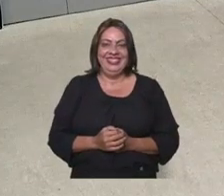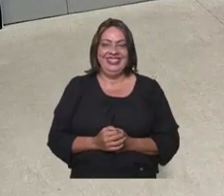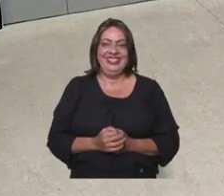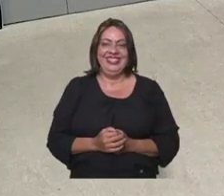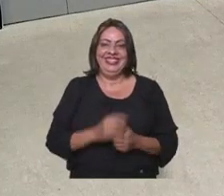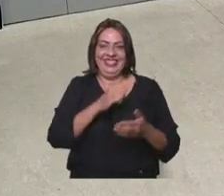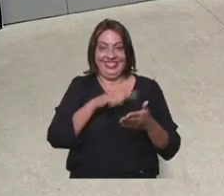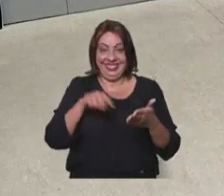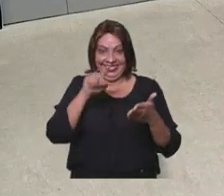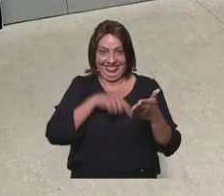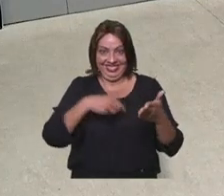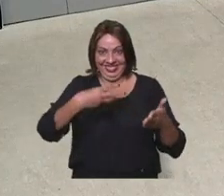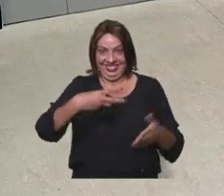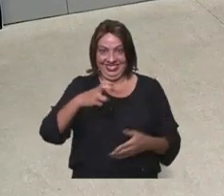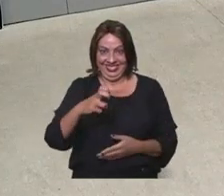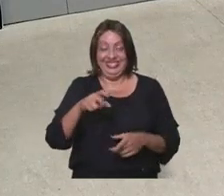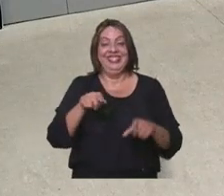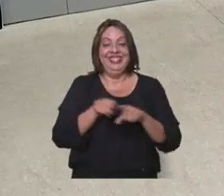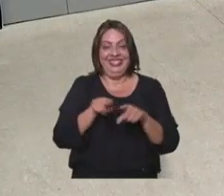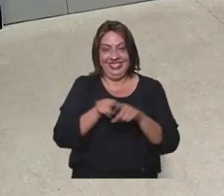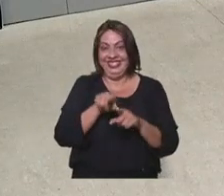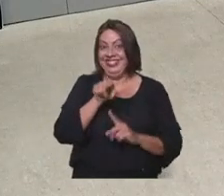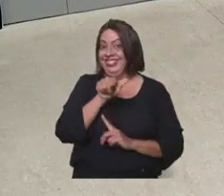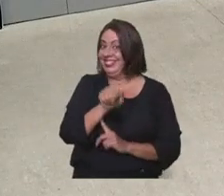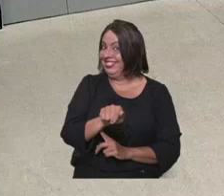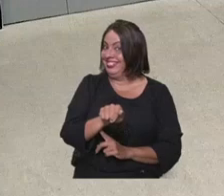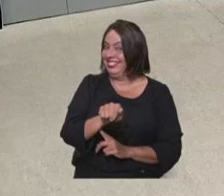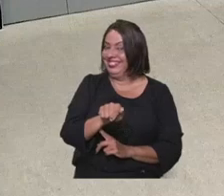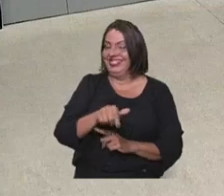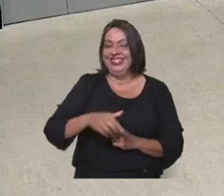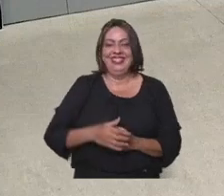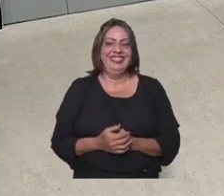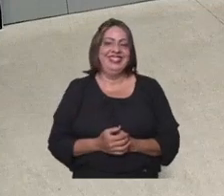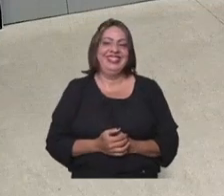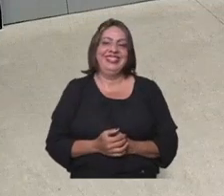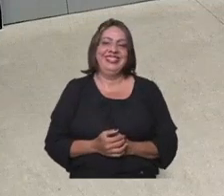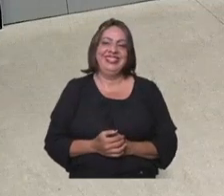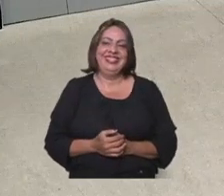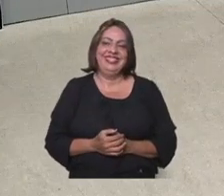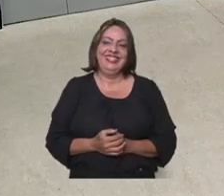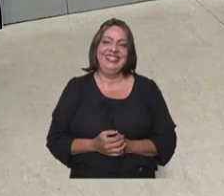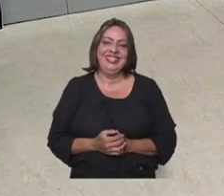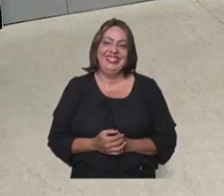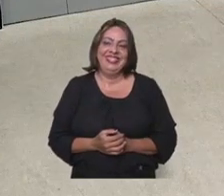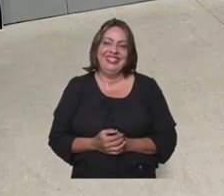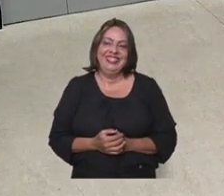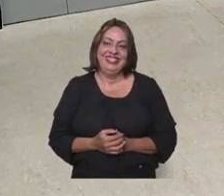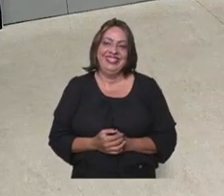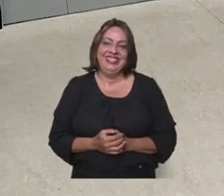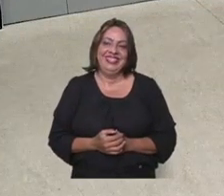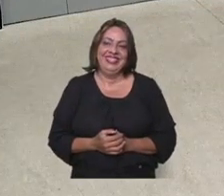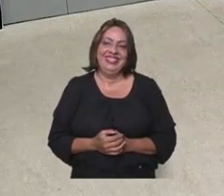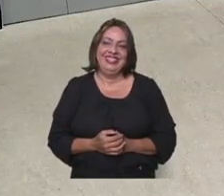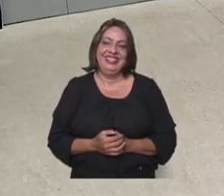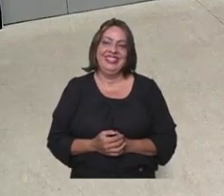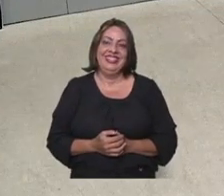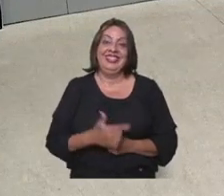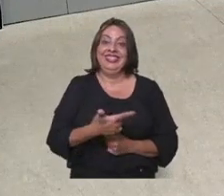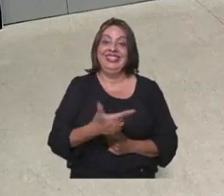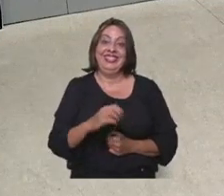35, marque 35, marque o 7, Beth. 7, olha aí o número 7,